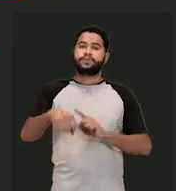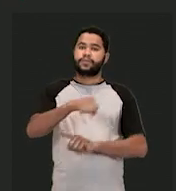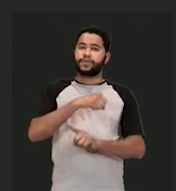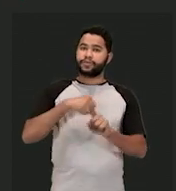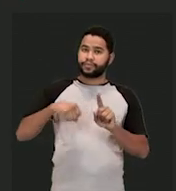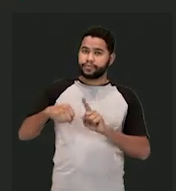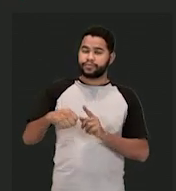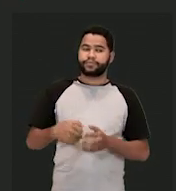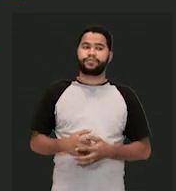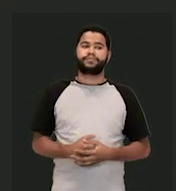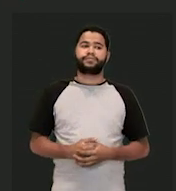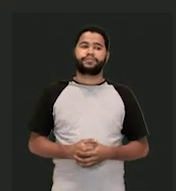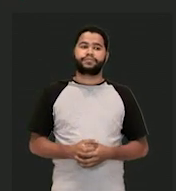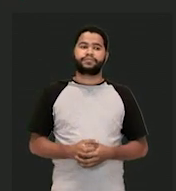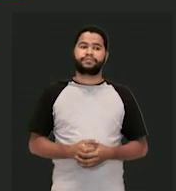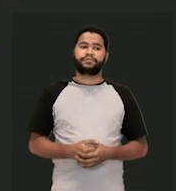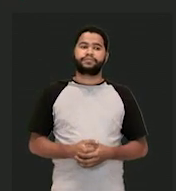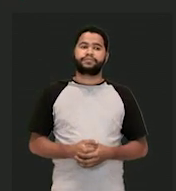socialistas